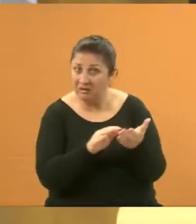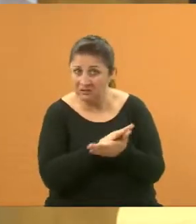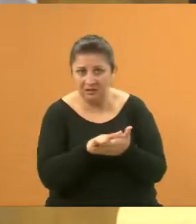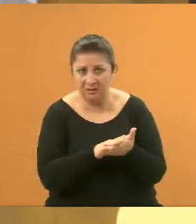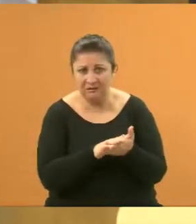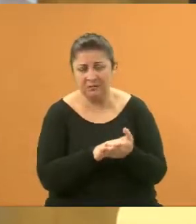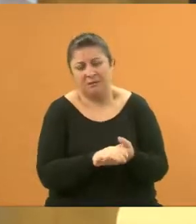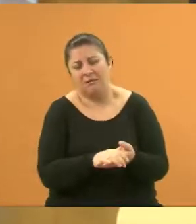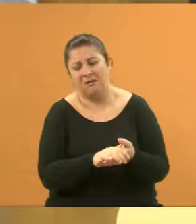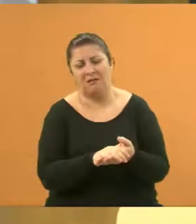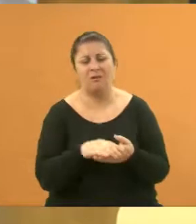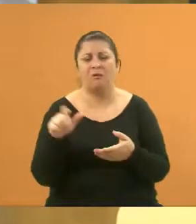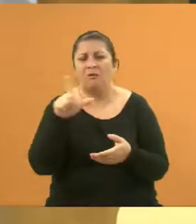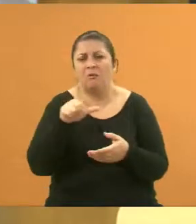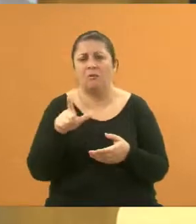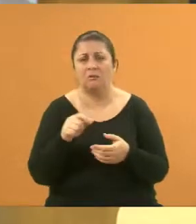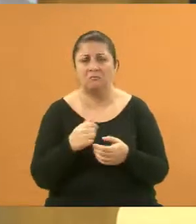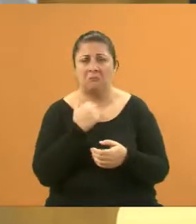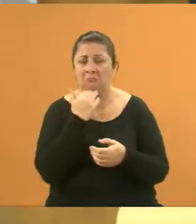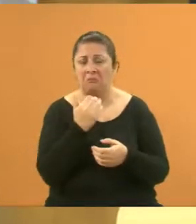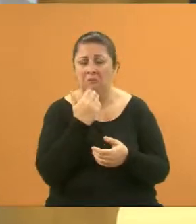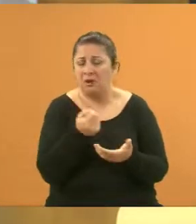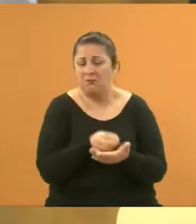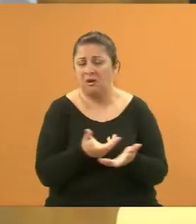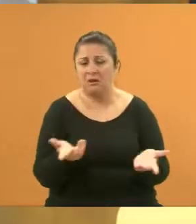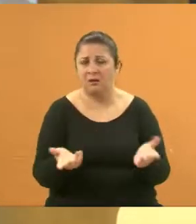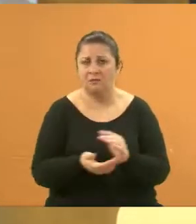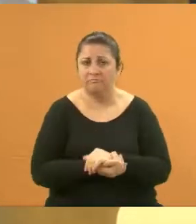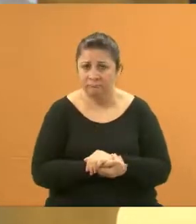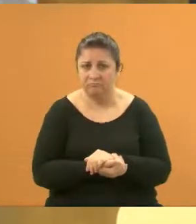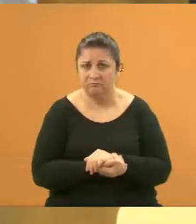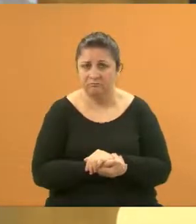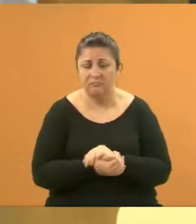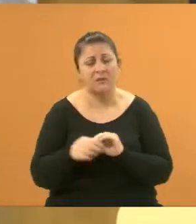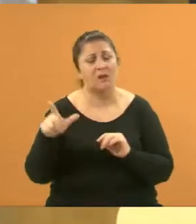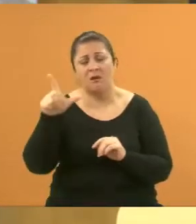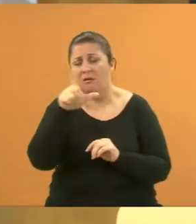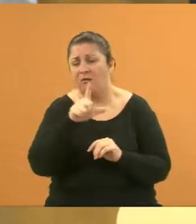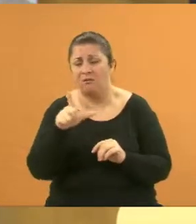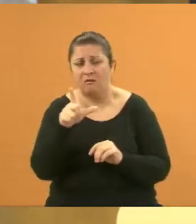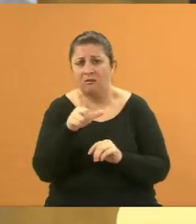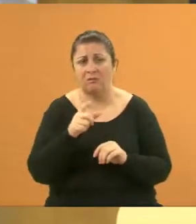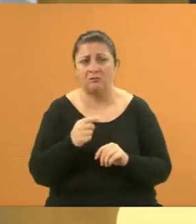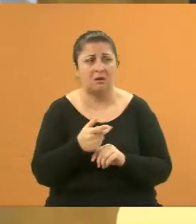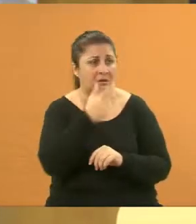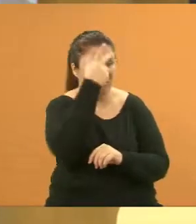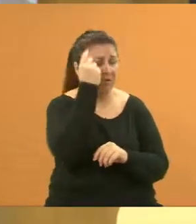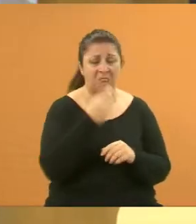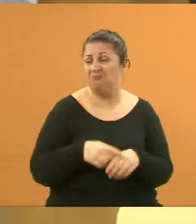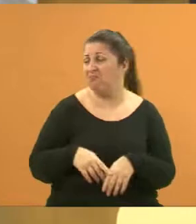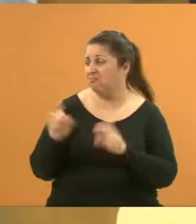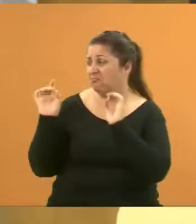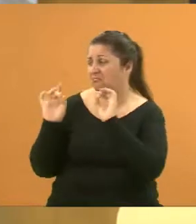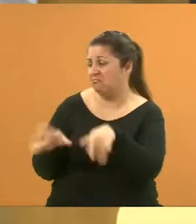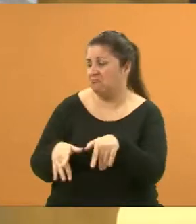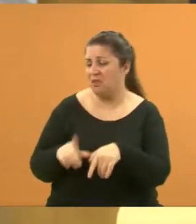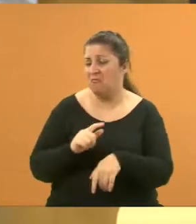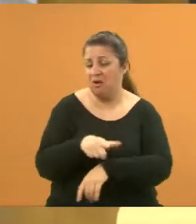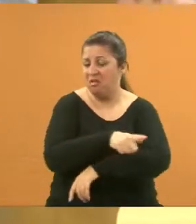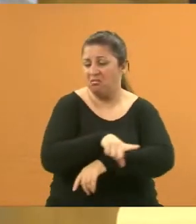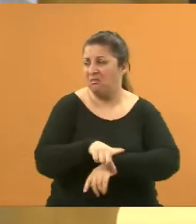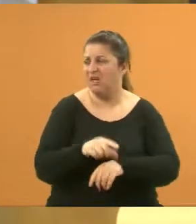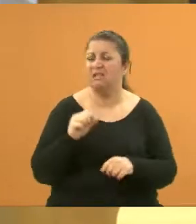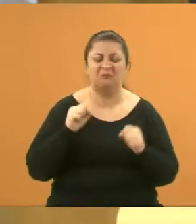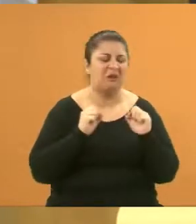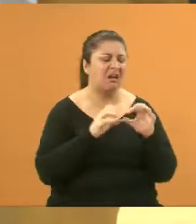é óbvio que vai gerar impunidade. É óbvio que a pessoa não vai querer fazer aquele serviço, porque não